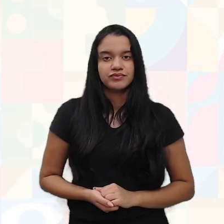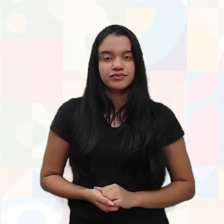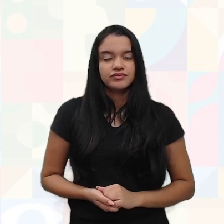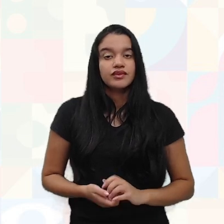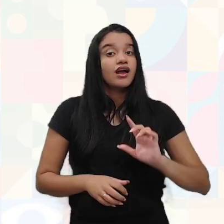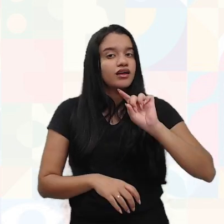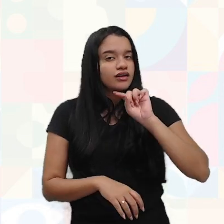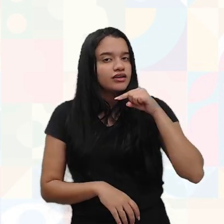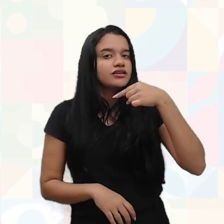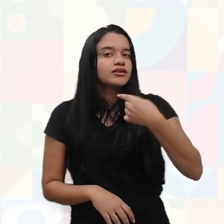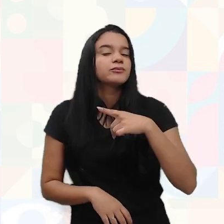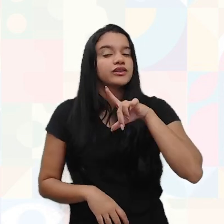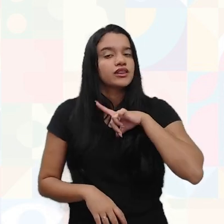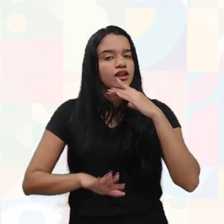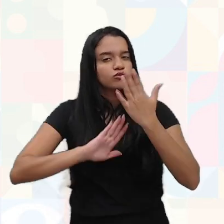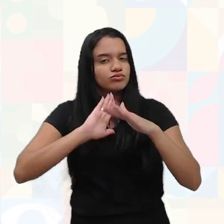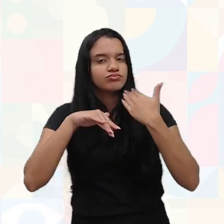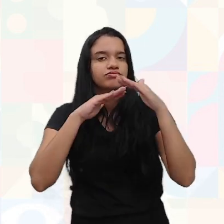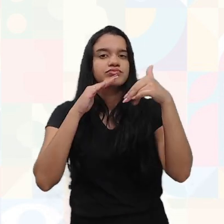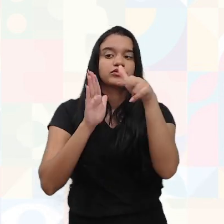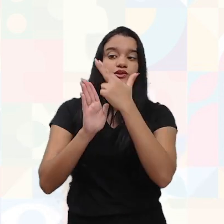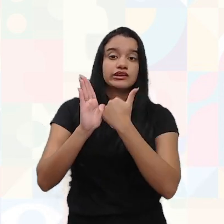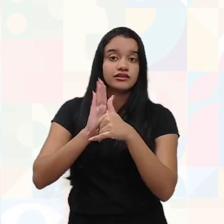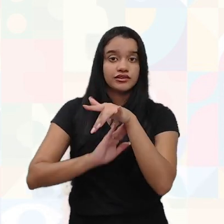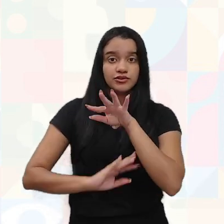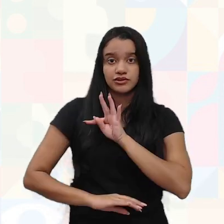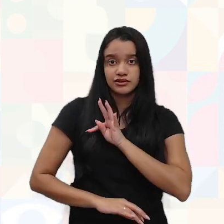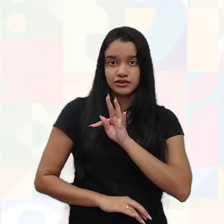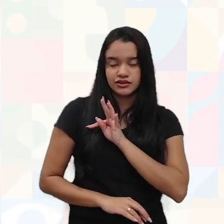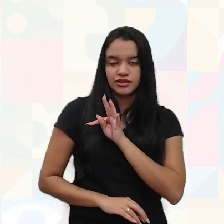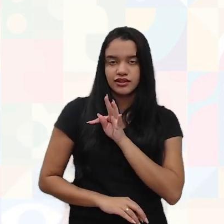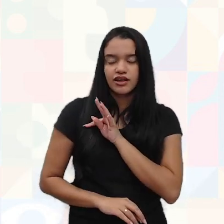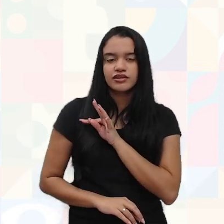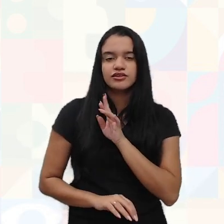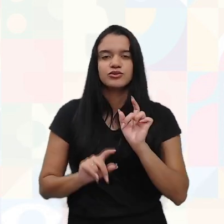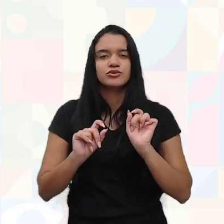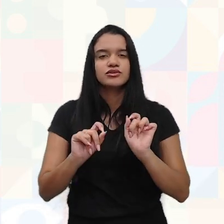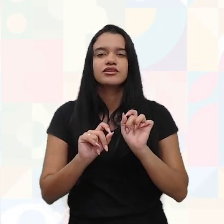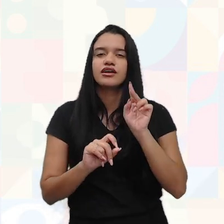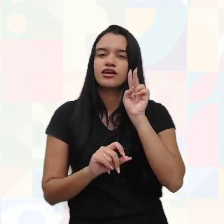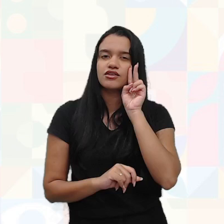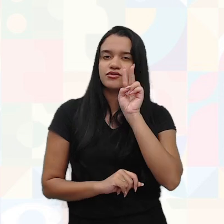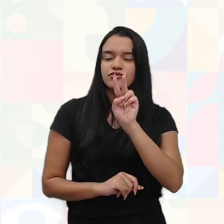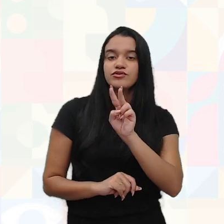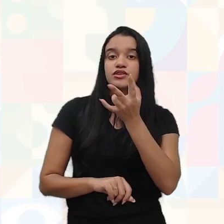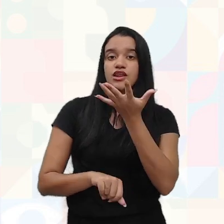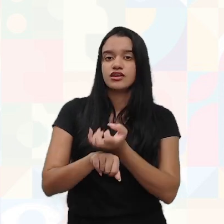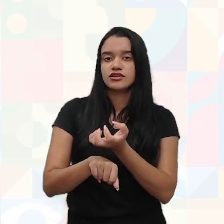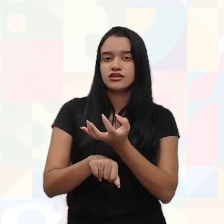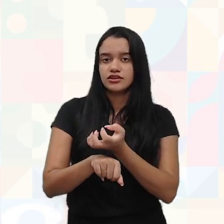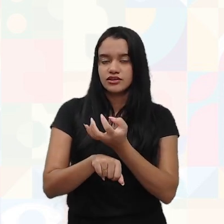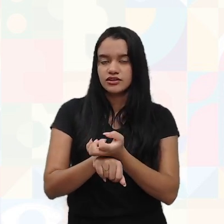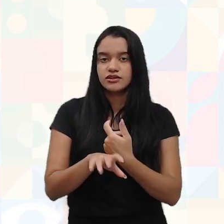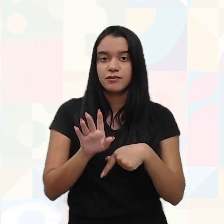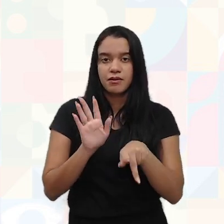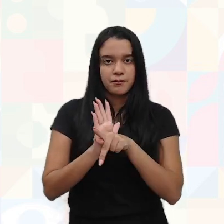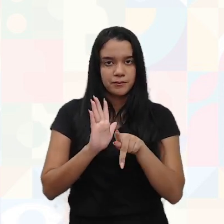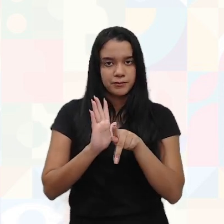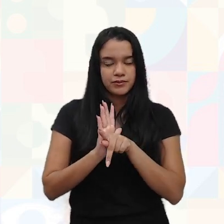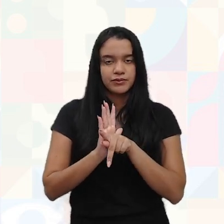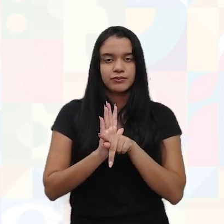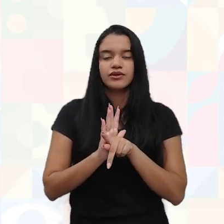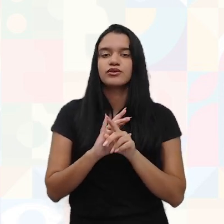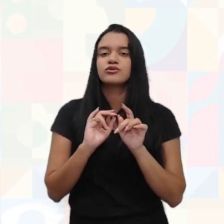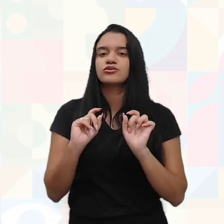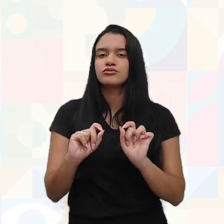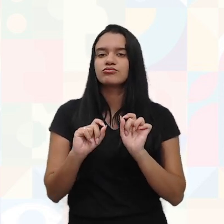Posteriormente, a gente tem um desenvolvimento do desenho técnico, o desenho técnico que a gente viu na nossa disciplina própria,